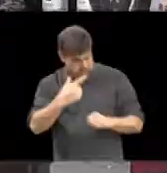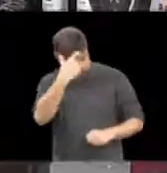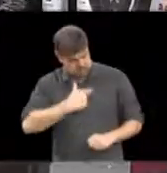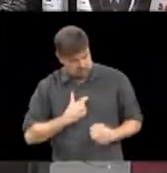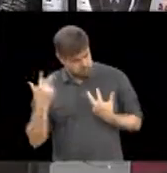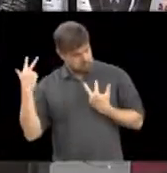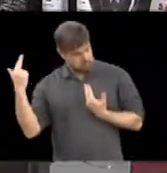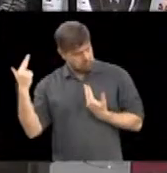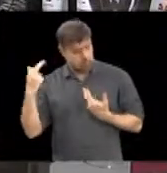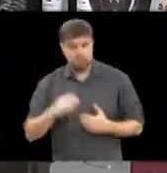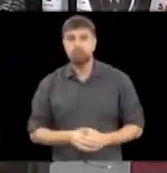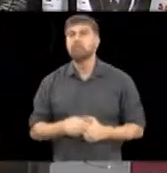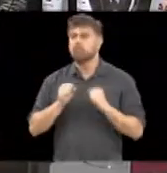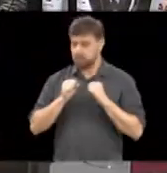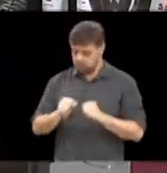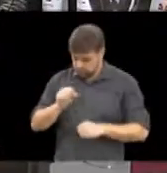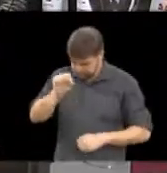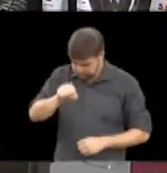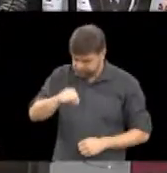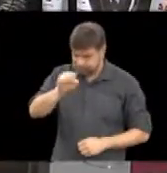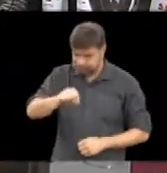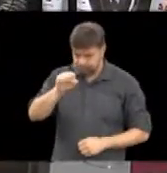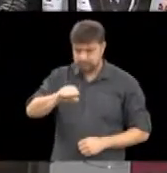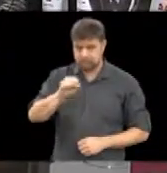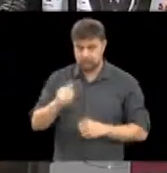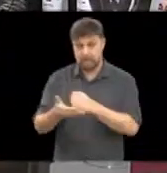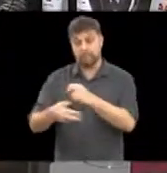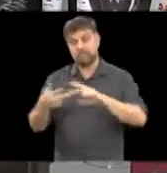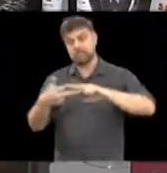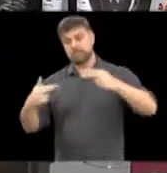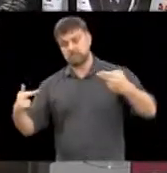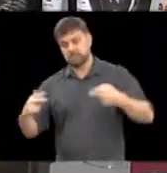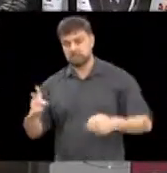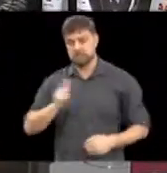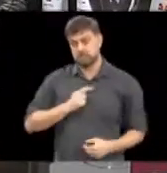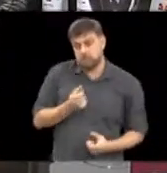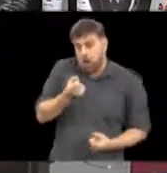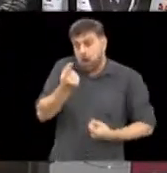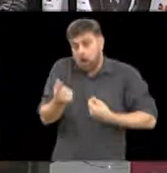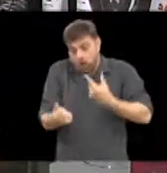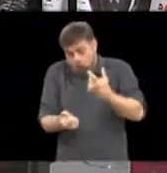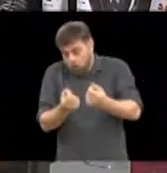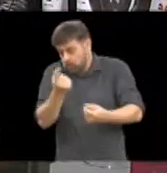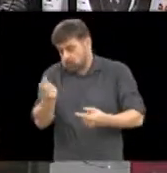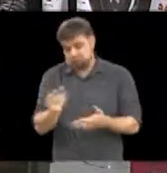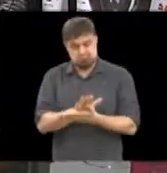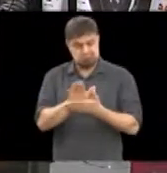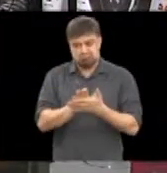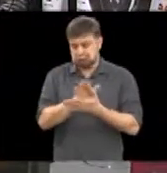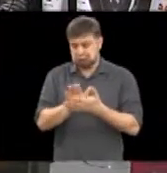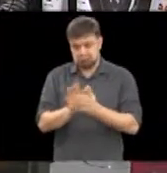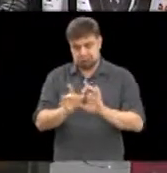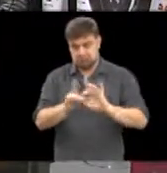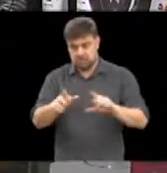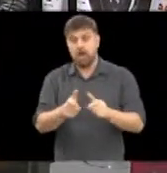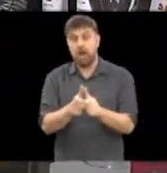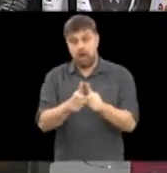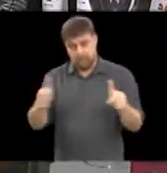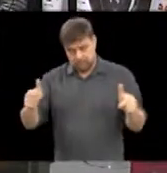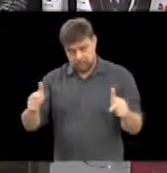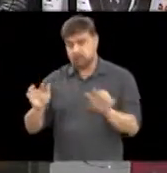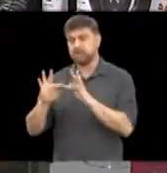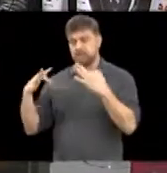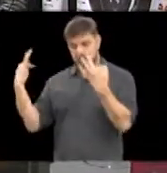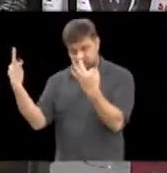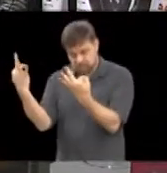também? Pode, porque tem a parte genética. Mas tem uns que não, tem os pacientes que não, mas a maioria